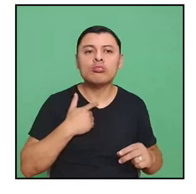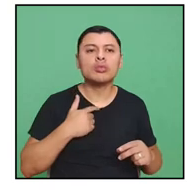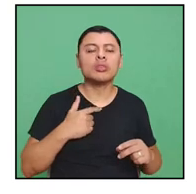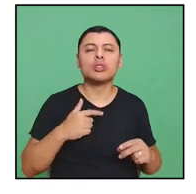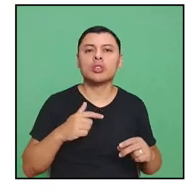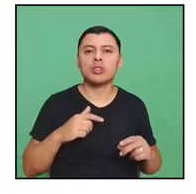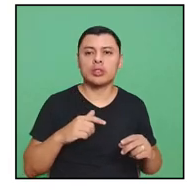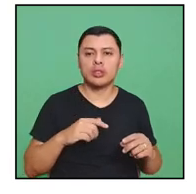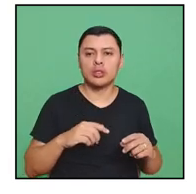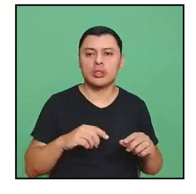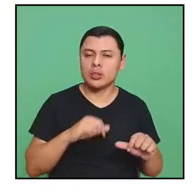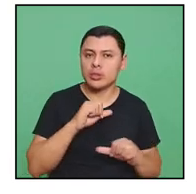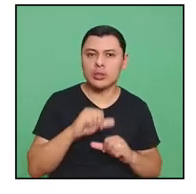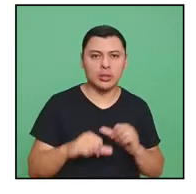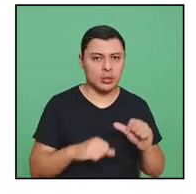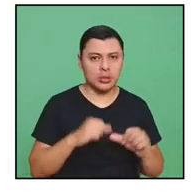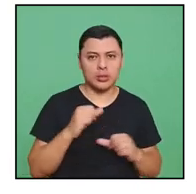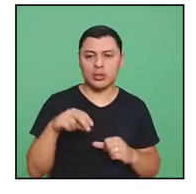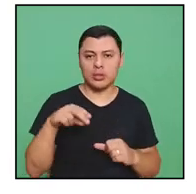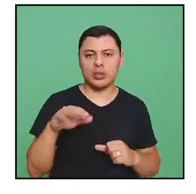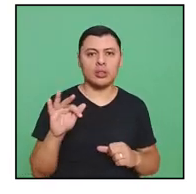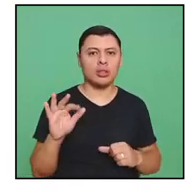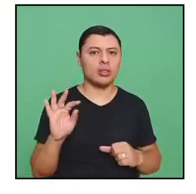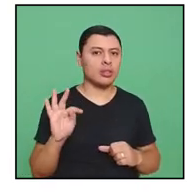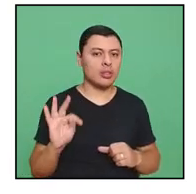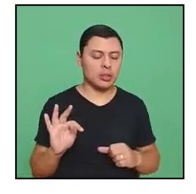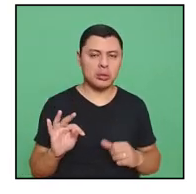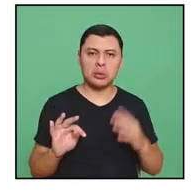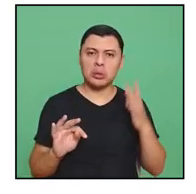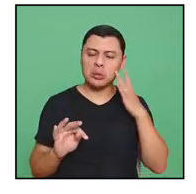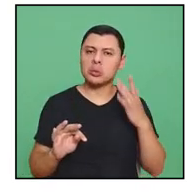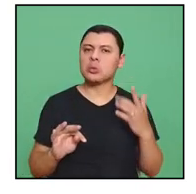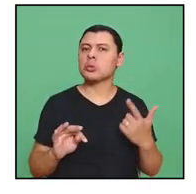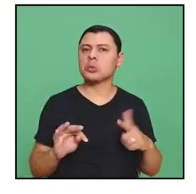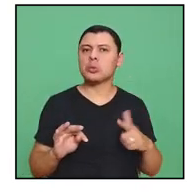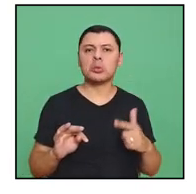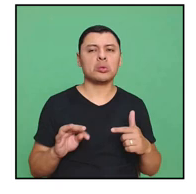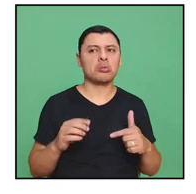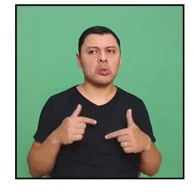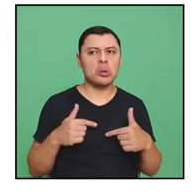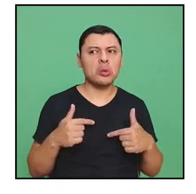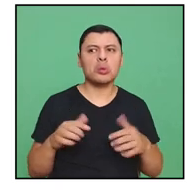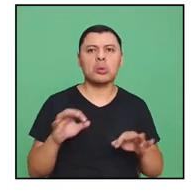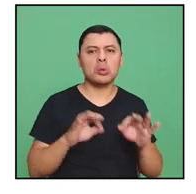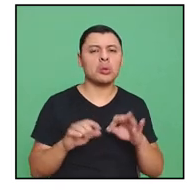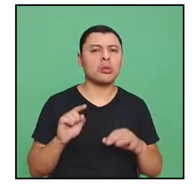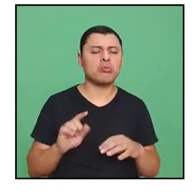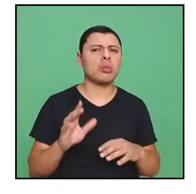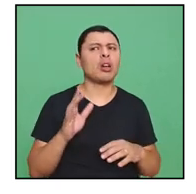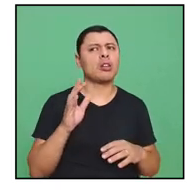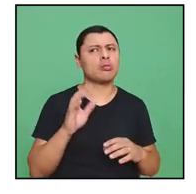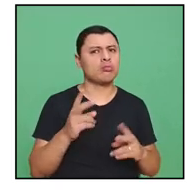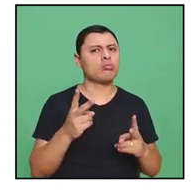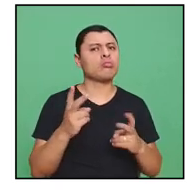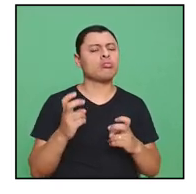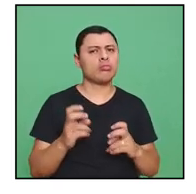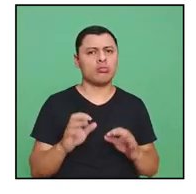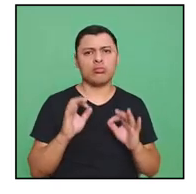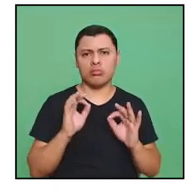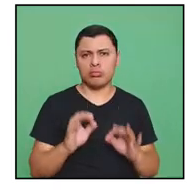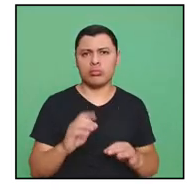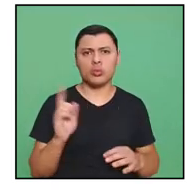inicial do que seria esse NFT, mas eu acho que é inevitável essa vontade